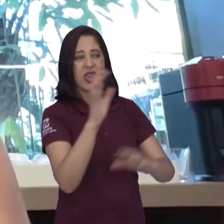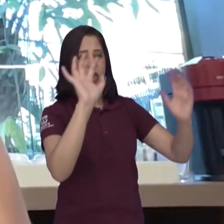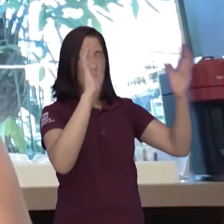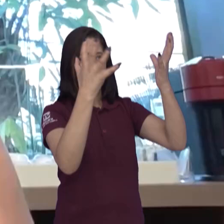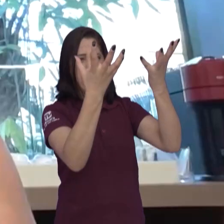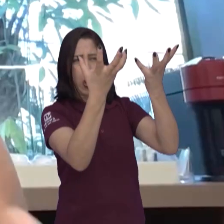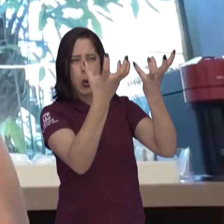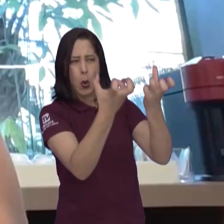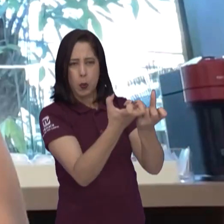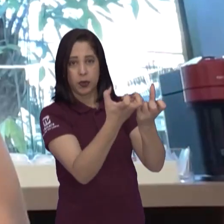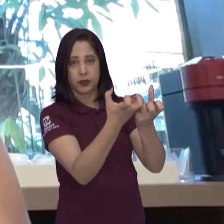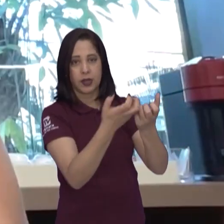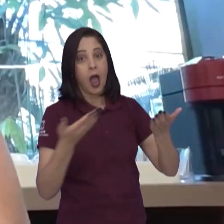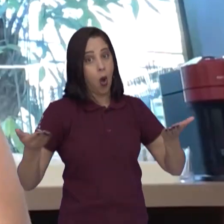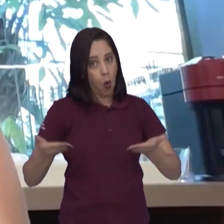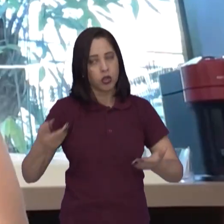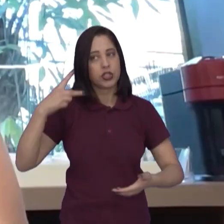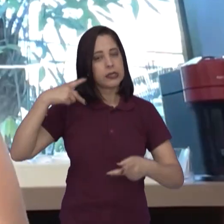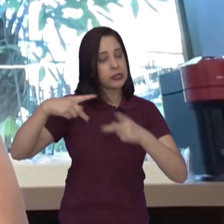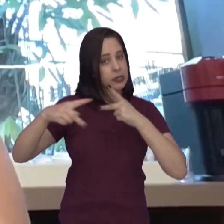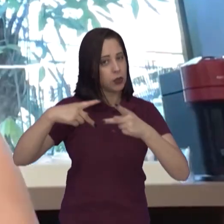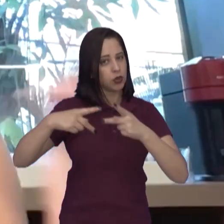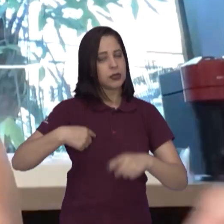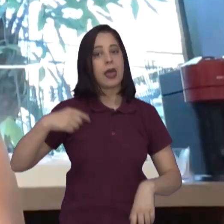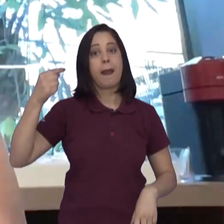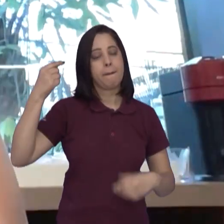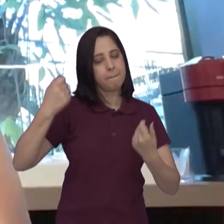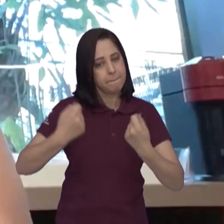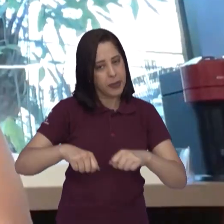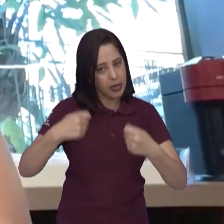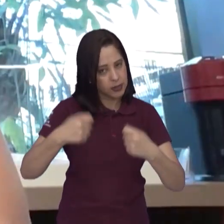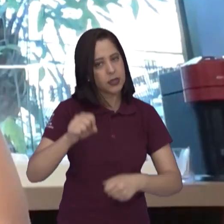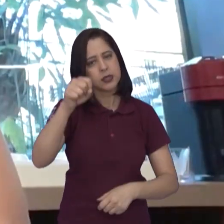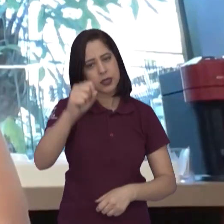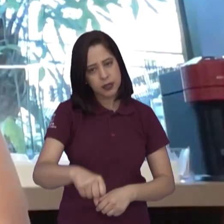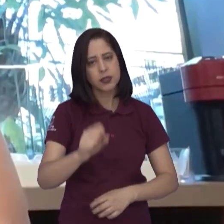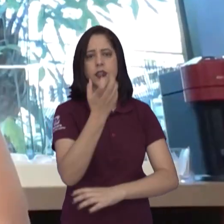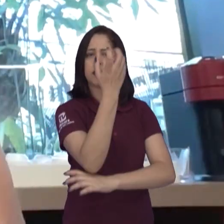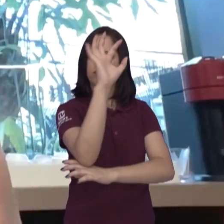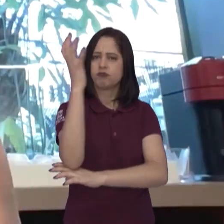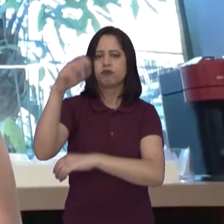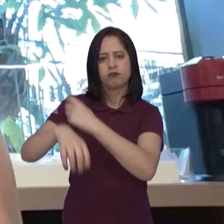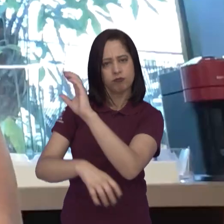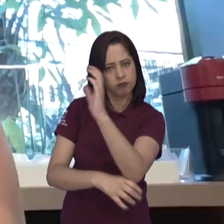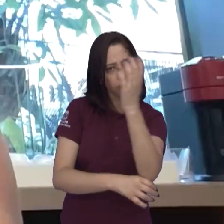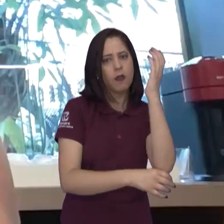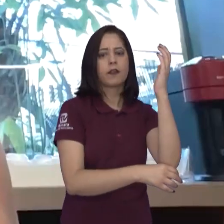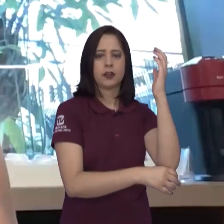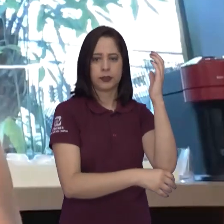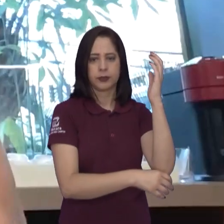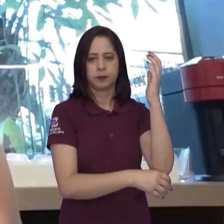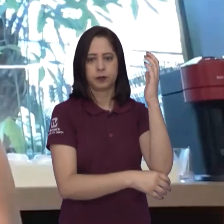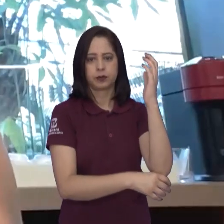Então, quando eu penso hoje em São José dos Campos, o mínimo que a gente espera é que a gente tenha toda essa parte de qualidade de vida. E se a gente pensar que